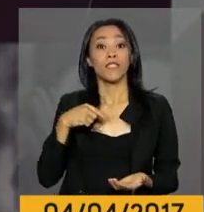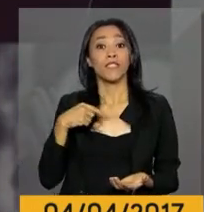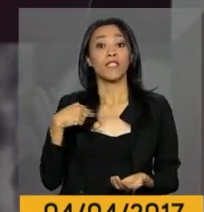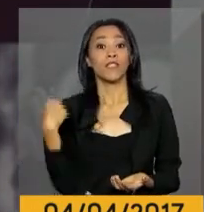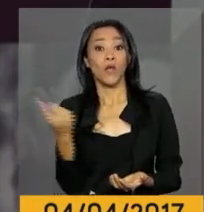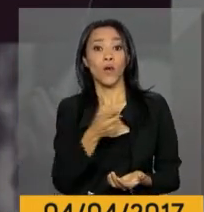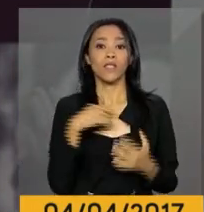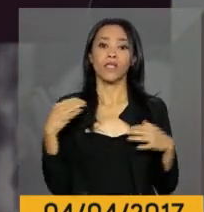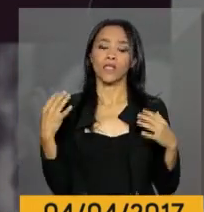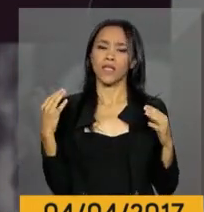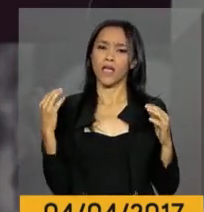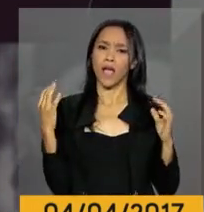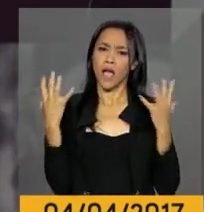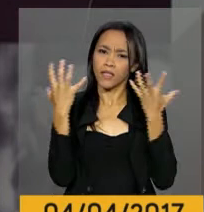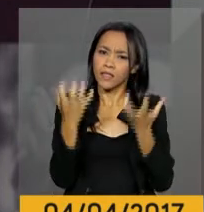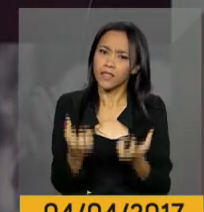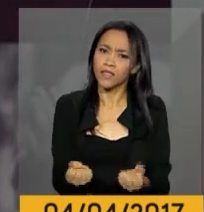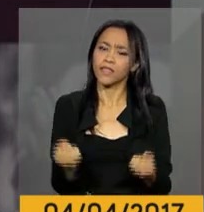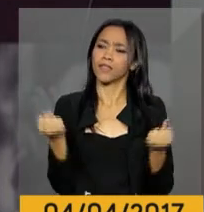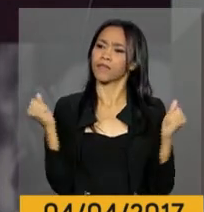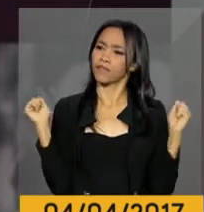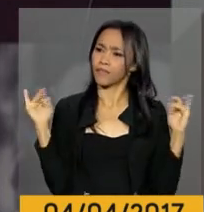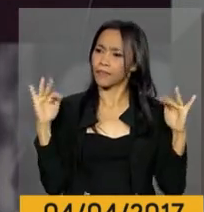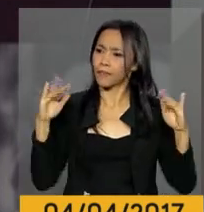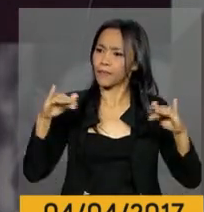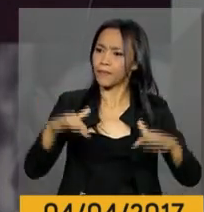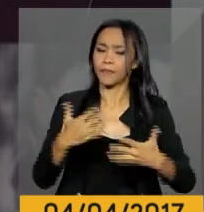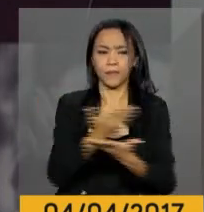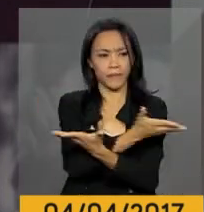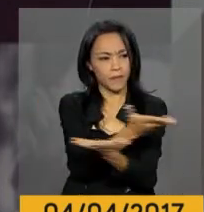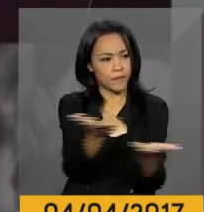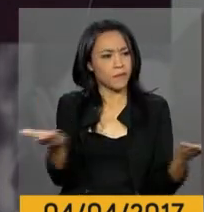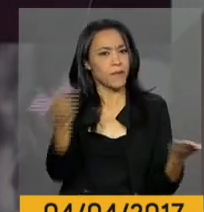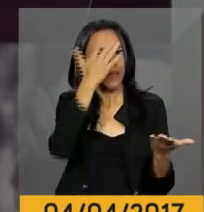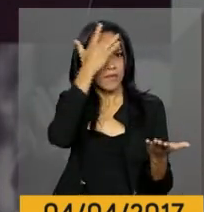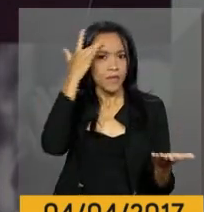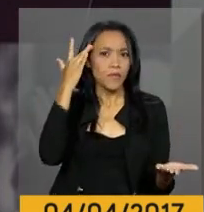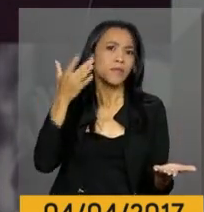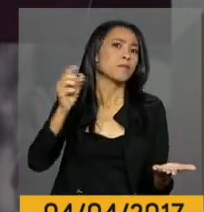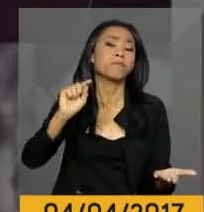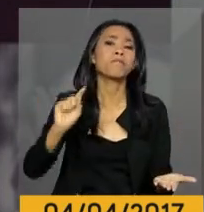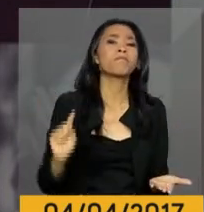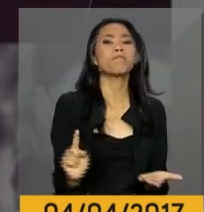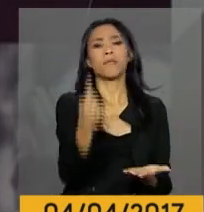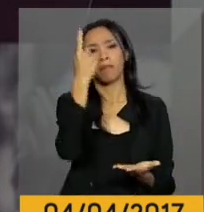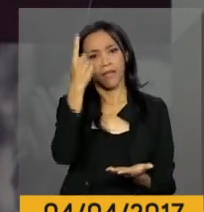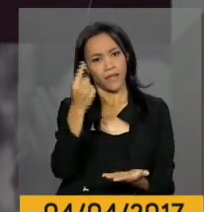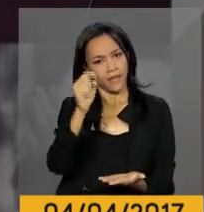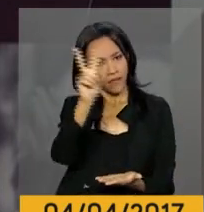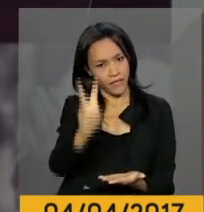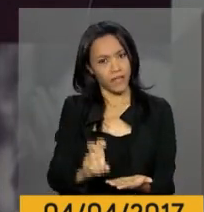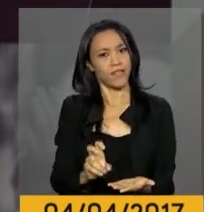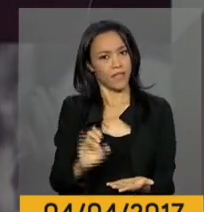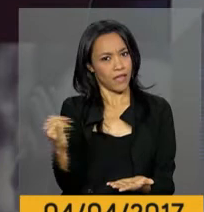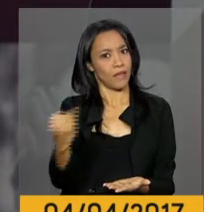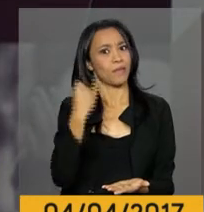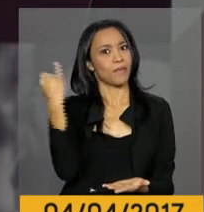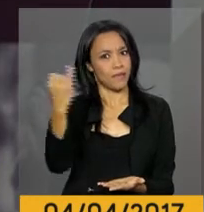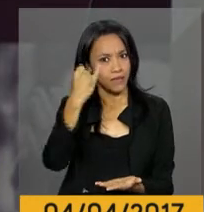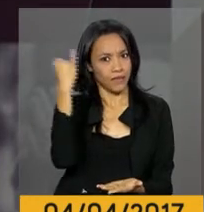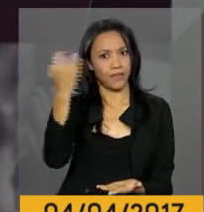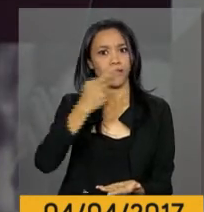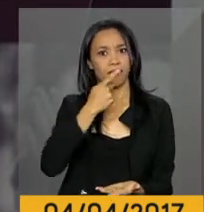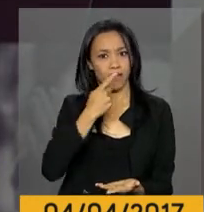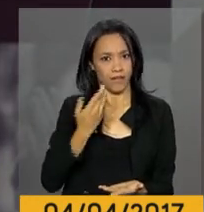acolhemos todos os participantes deste fórum, que se realiza pela primeira vez, importante